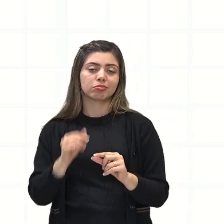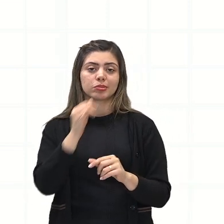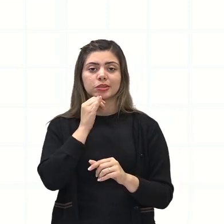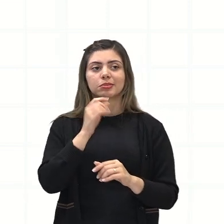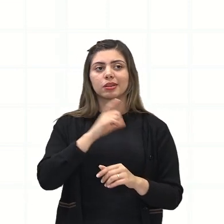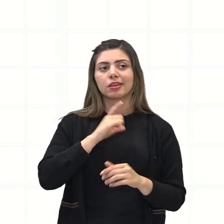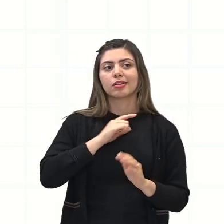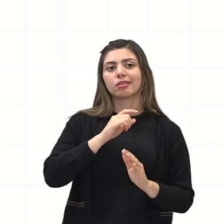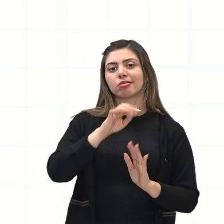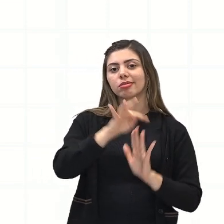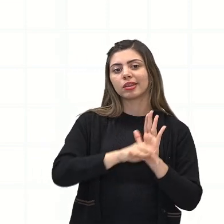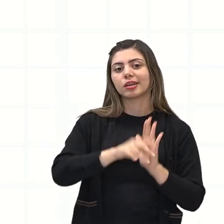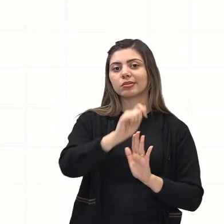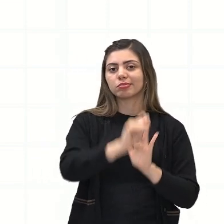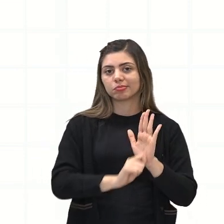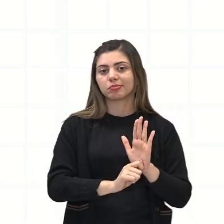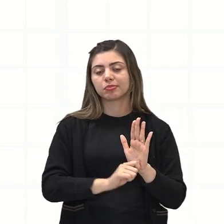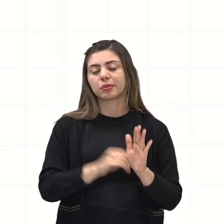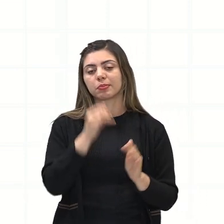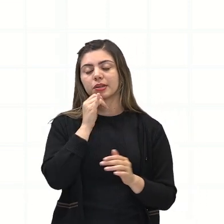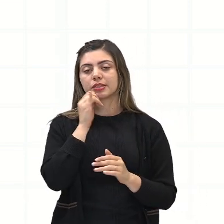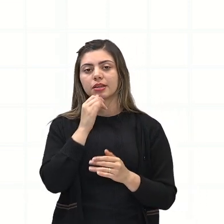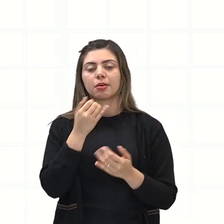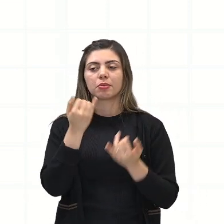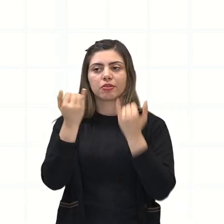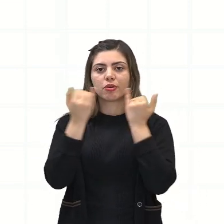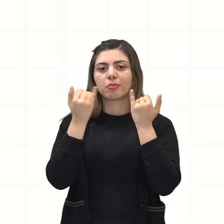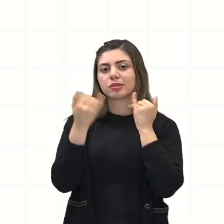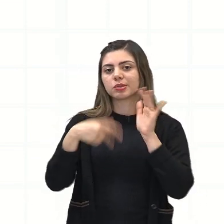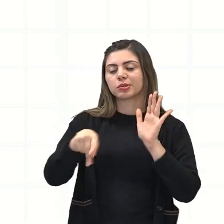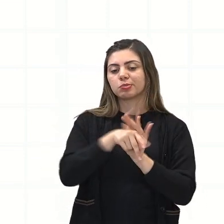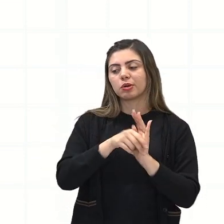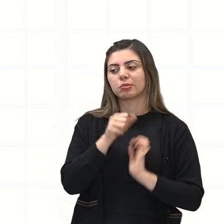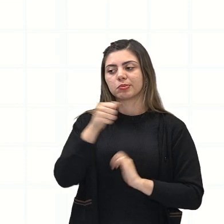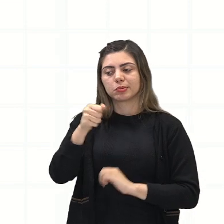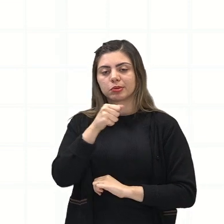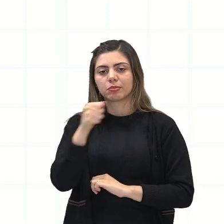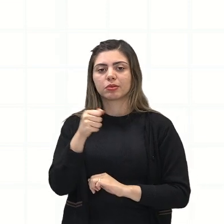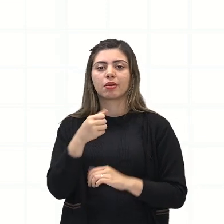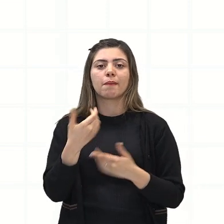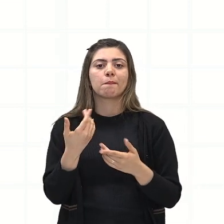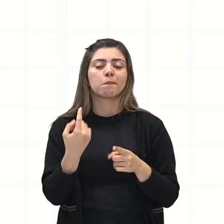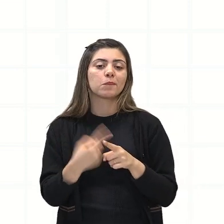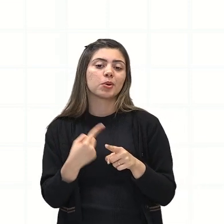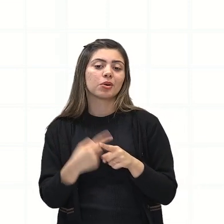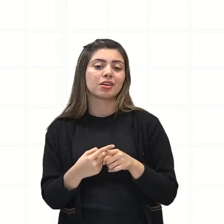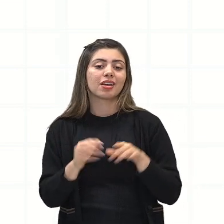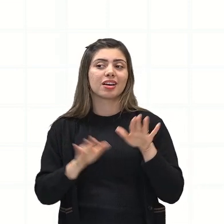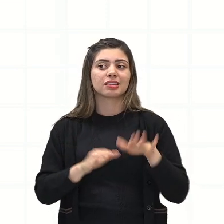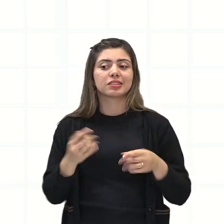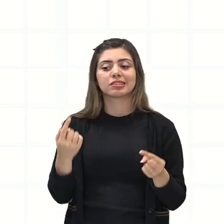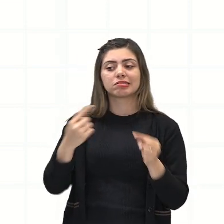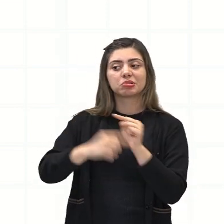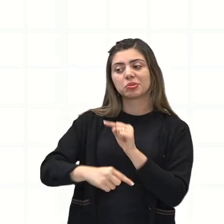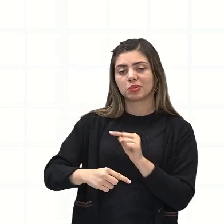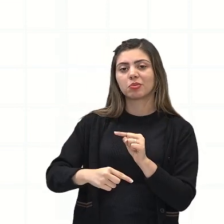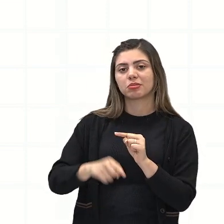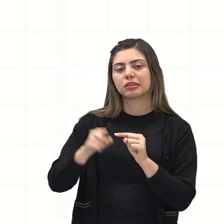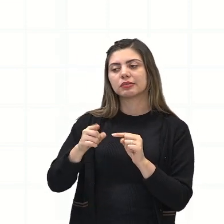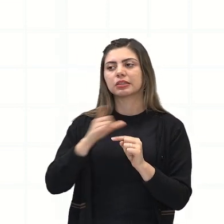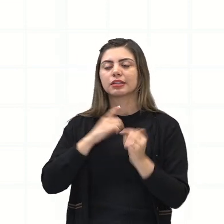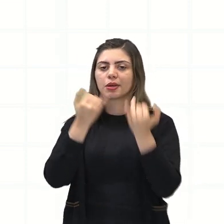argumentativos, em notícias, por exemplo, de jornais, porque elas já talvez não combinem muito com o que você está